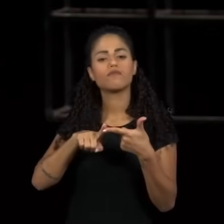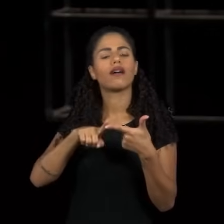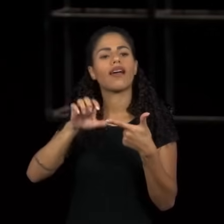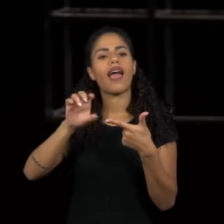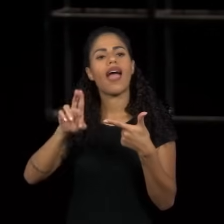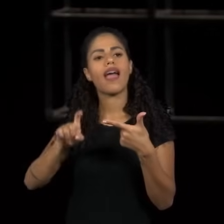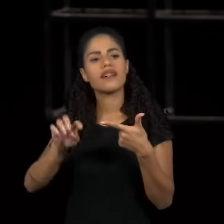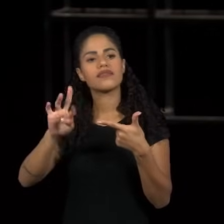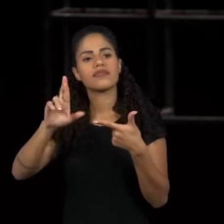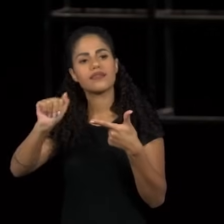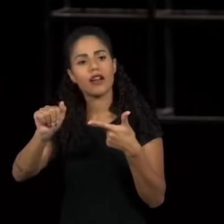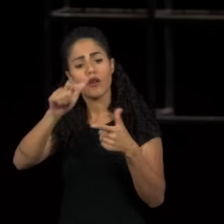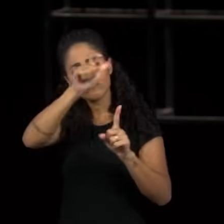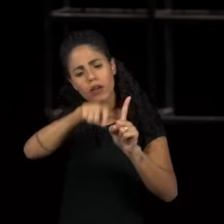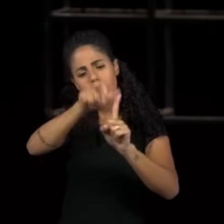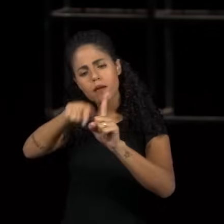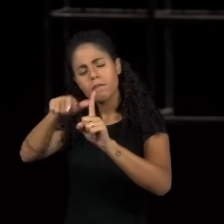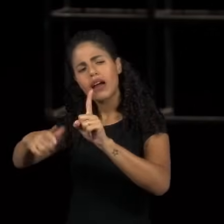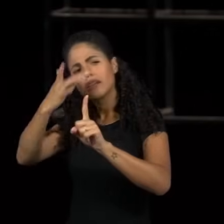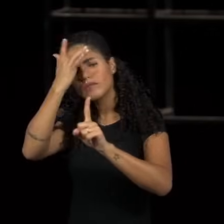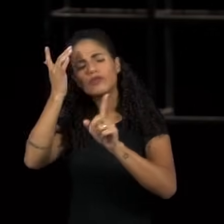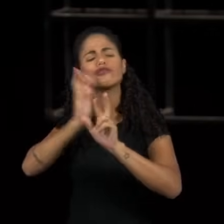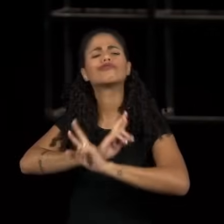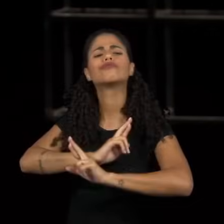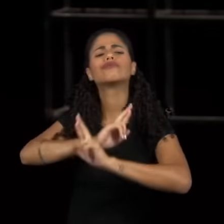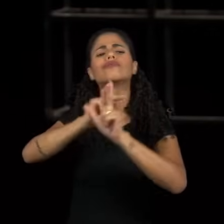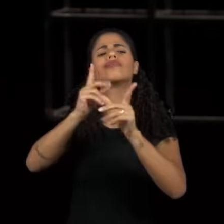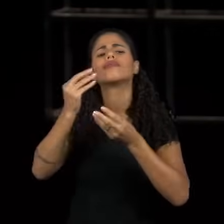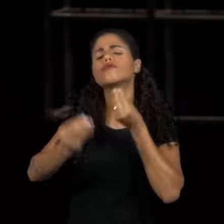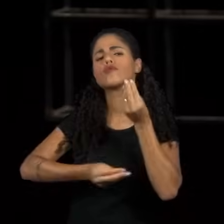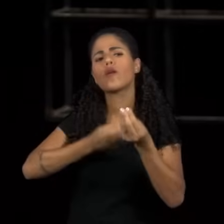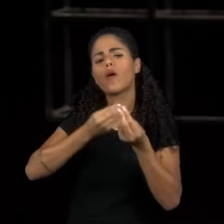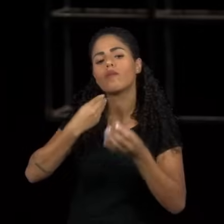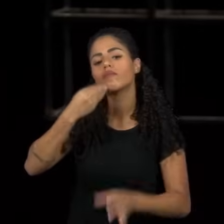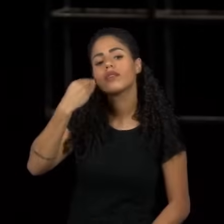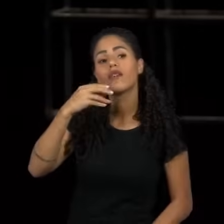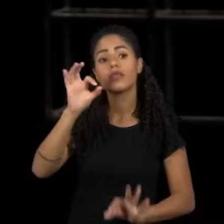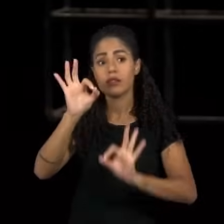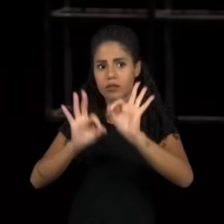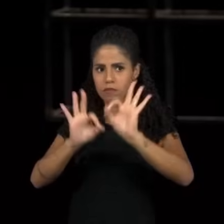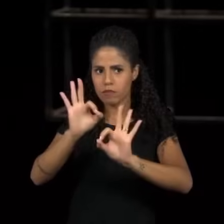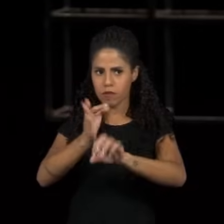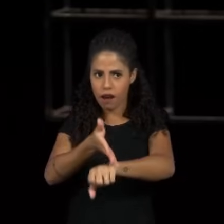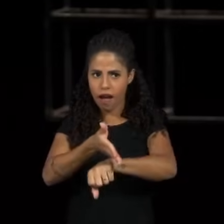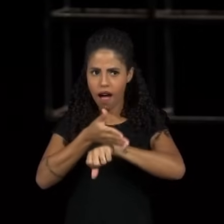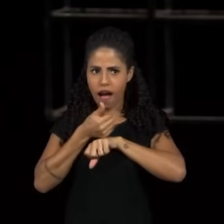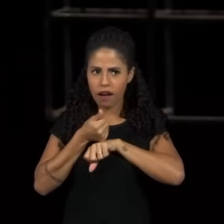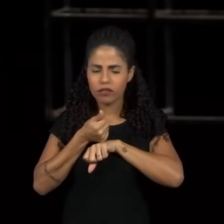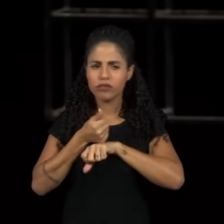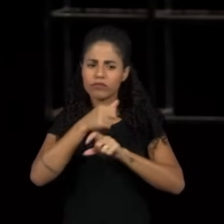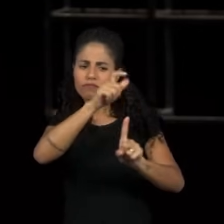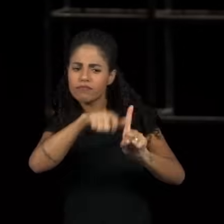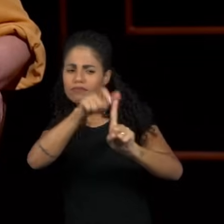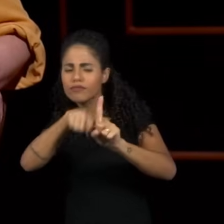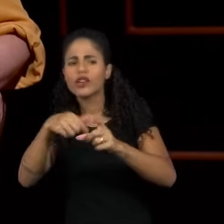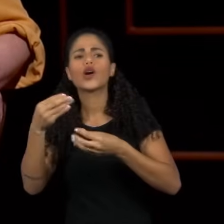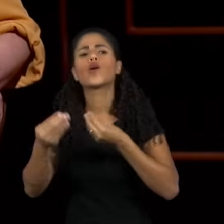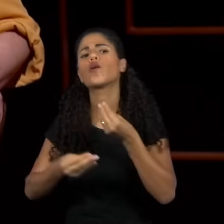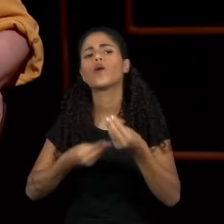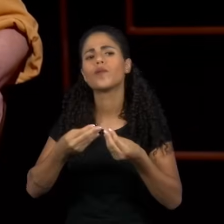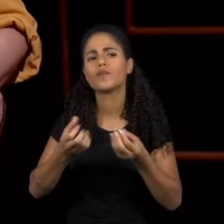onde você faz aí personagens diferentes, né? Como é que você se prepara para essas suas personagens?